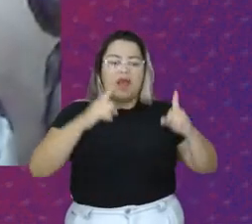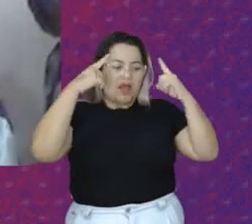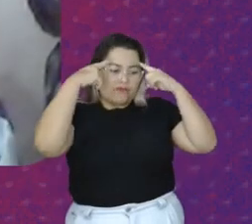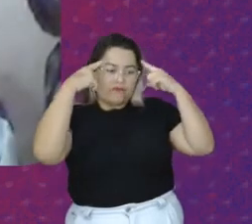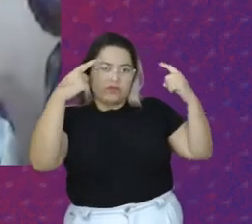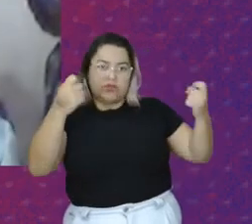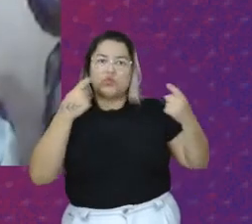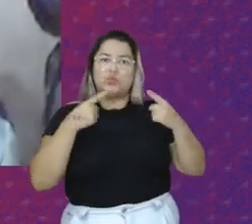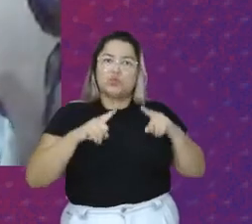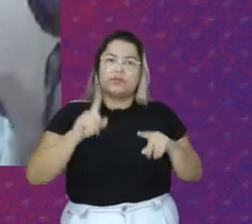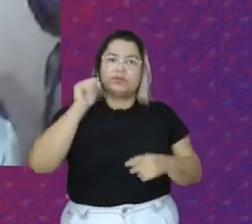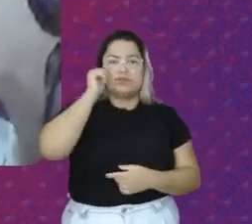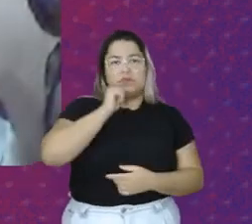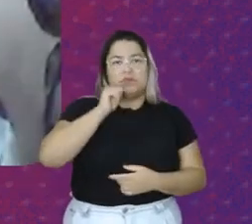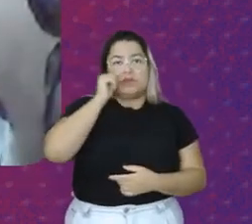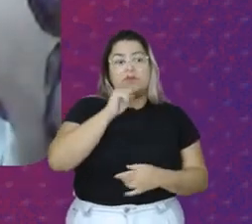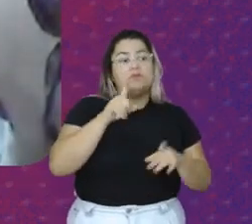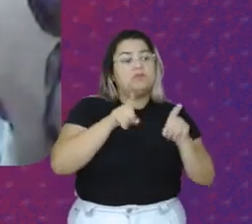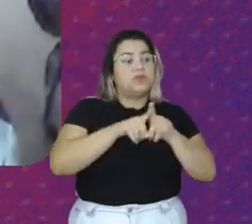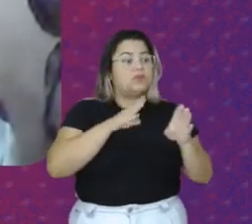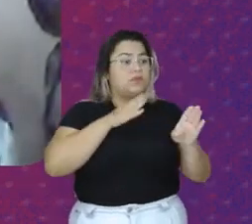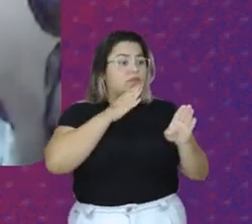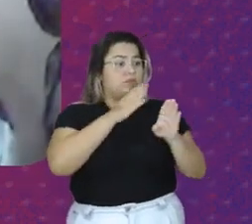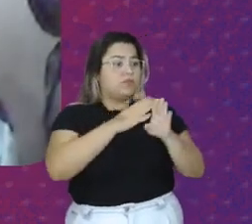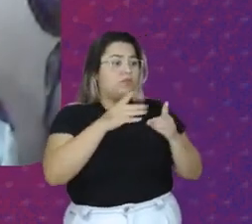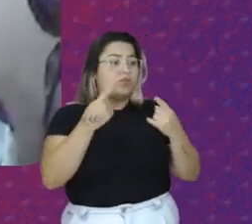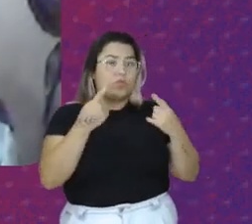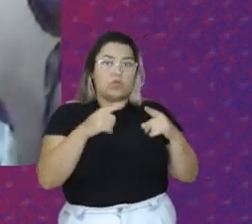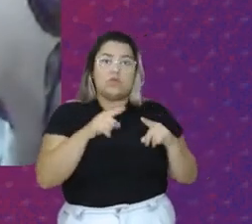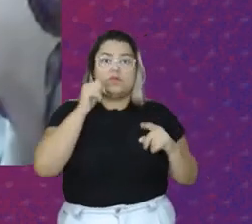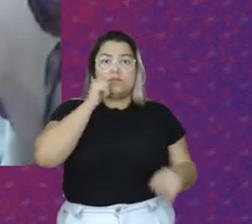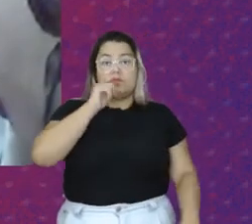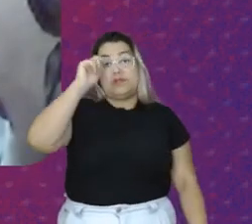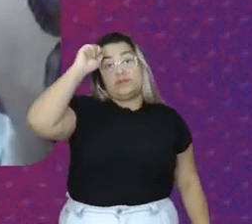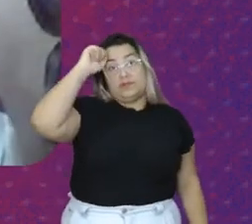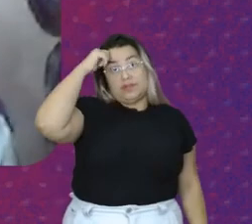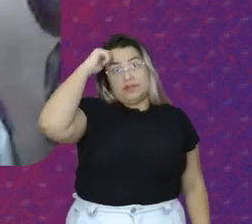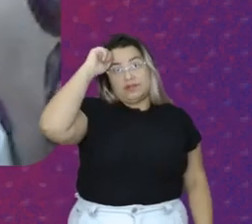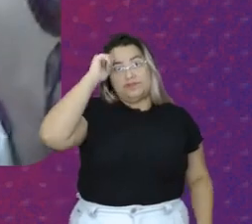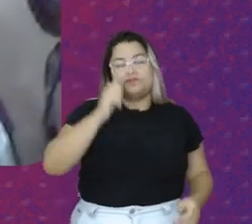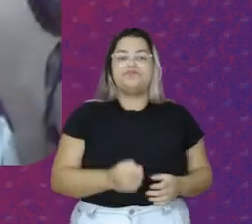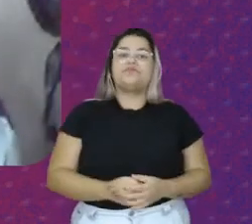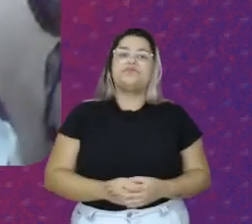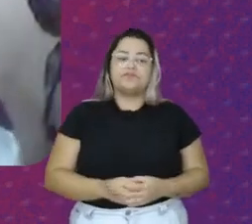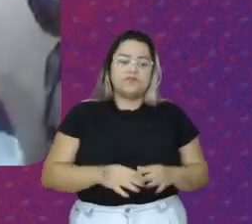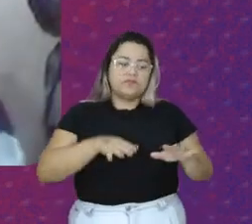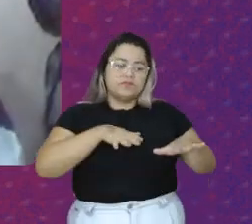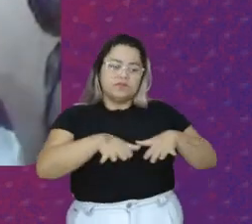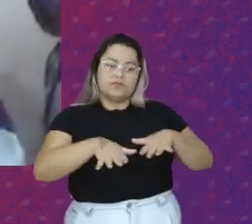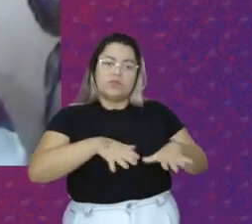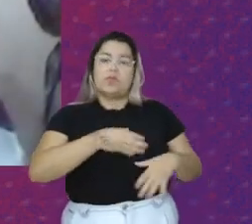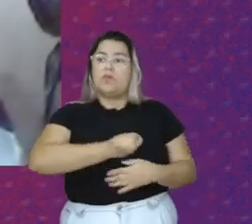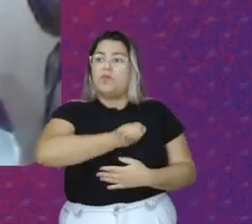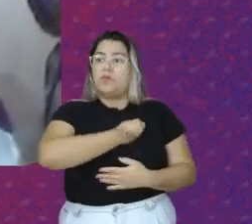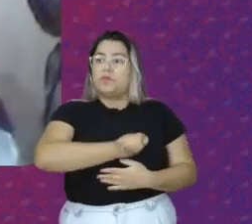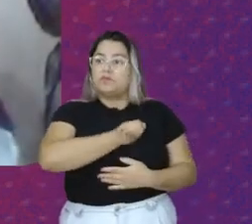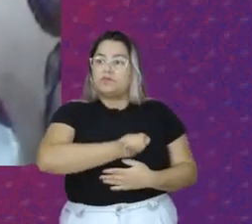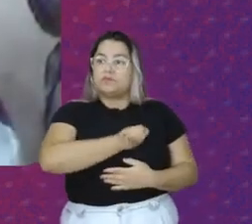violência contra as mulheres e principalmente contra as mulheres negras. Então, é um movimento vivo, é